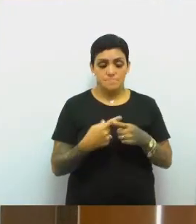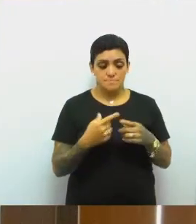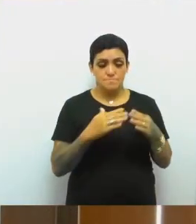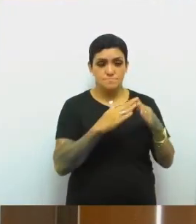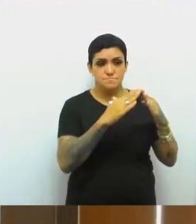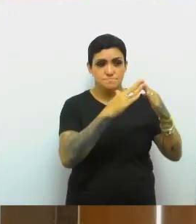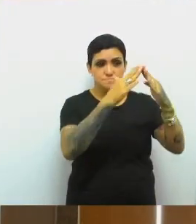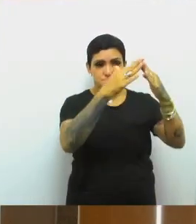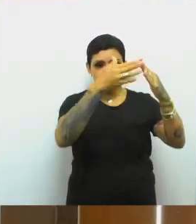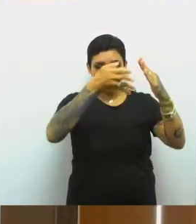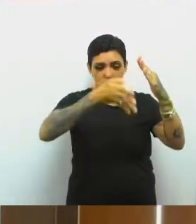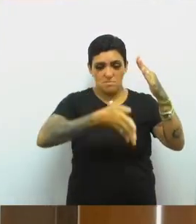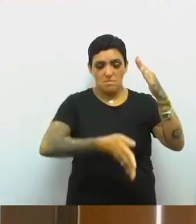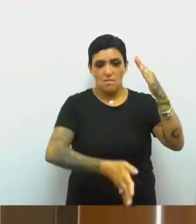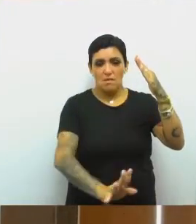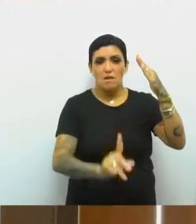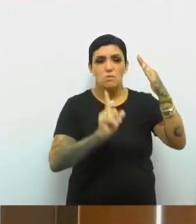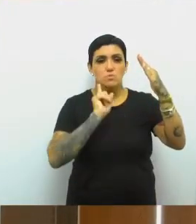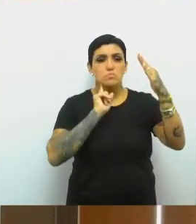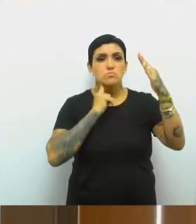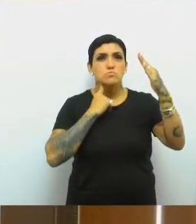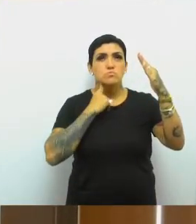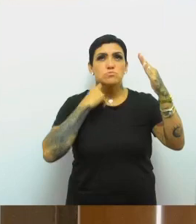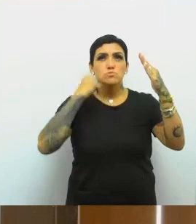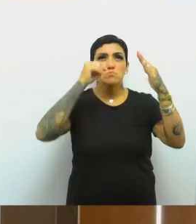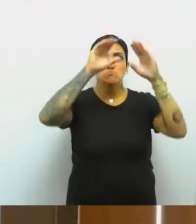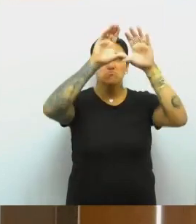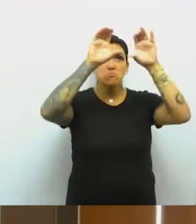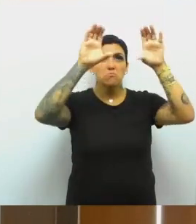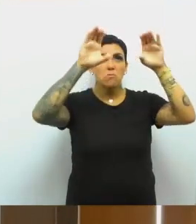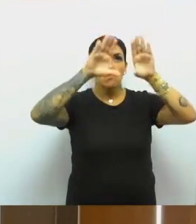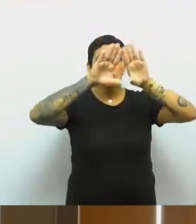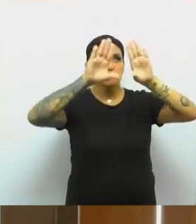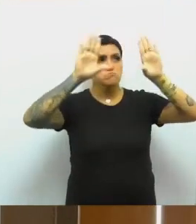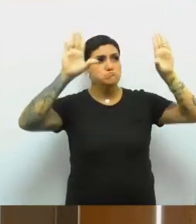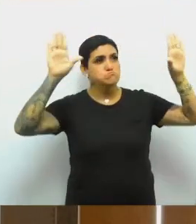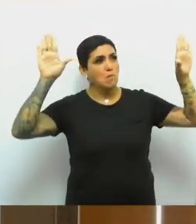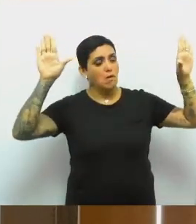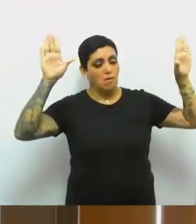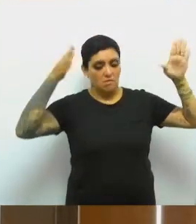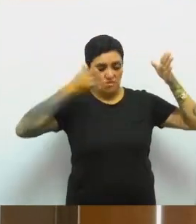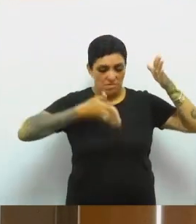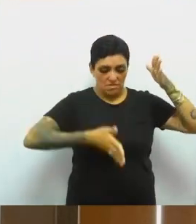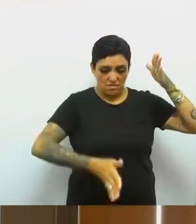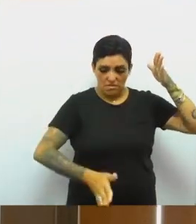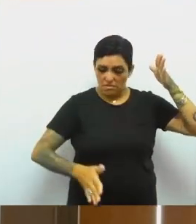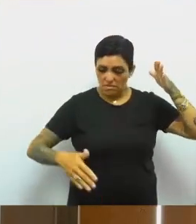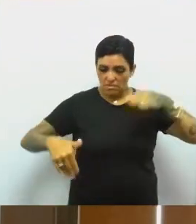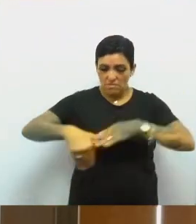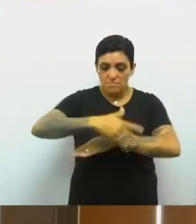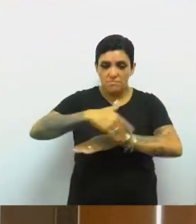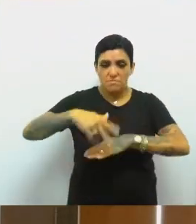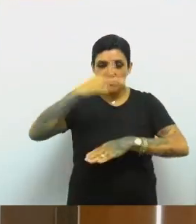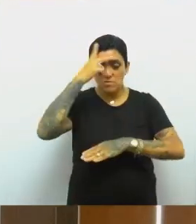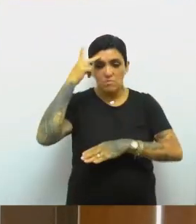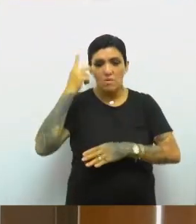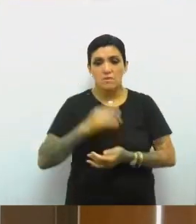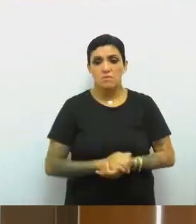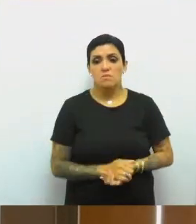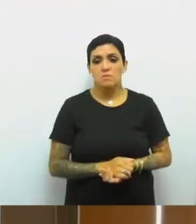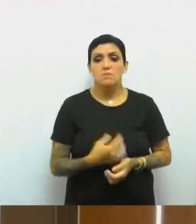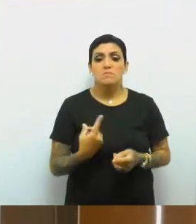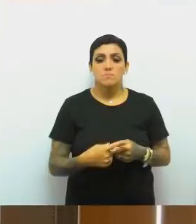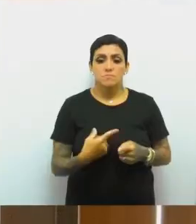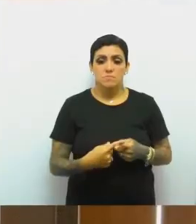com esgoto a céu aberto é realmente muito complicado, principalmente em nossa cidade, que tem ou pode ter um